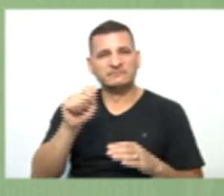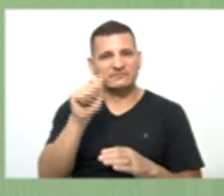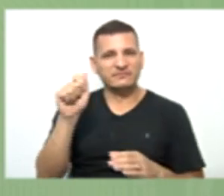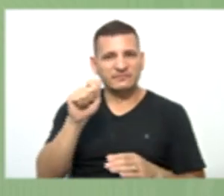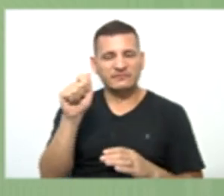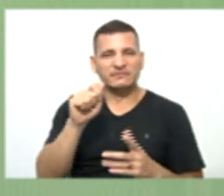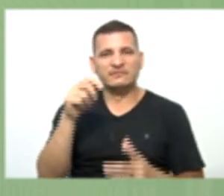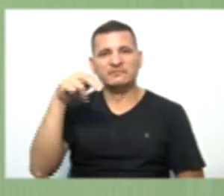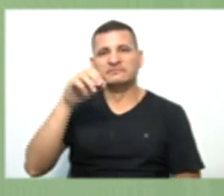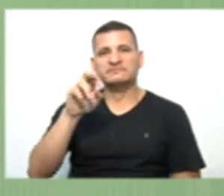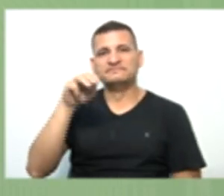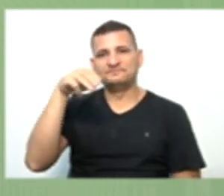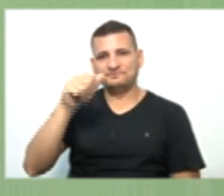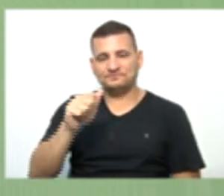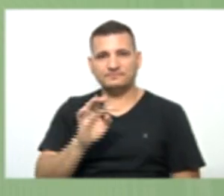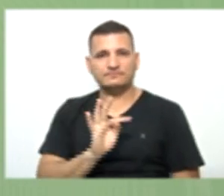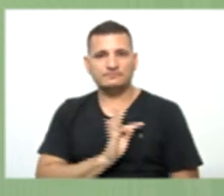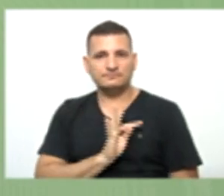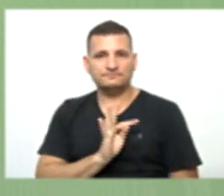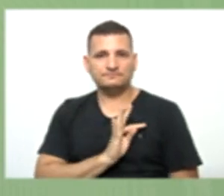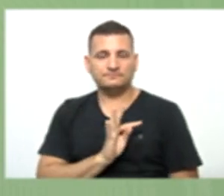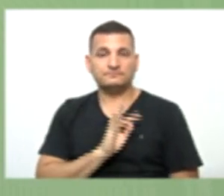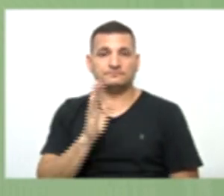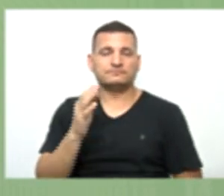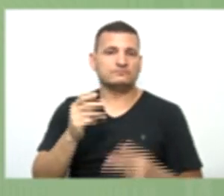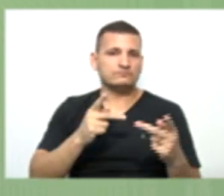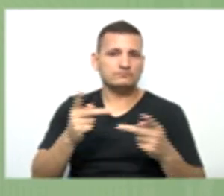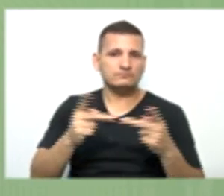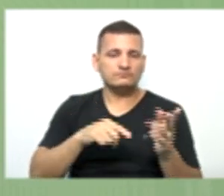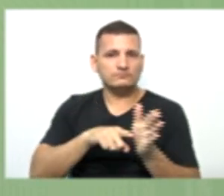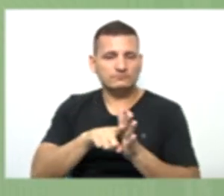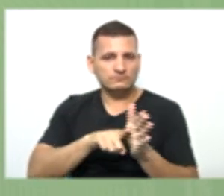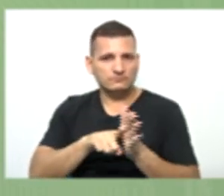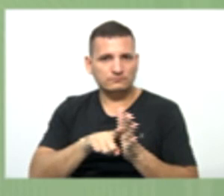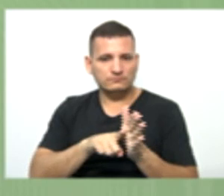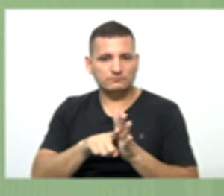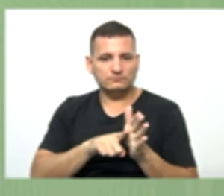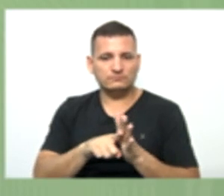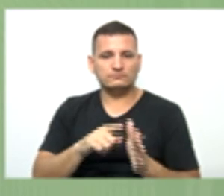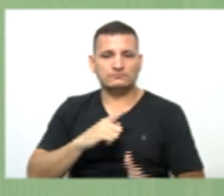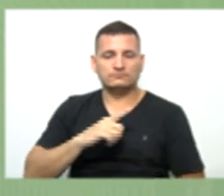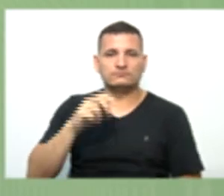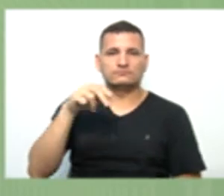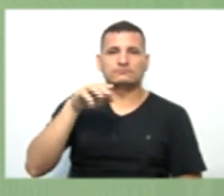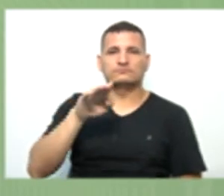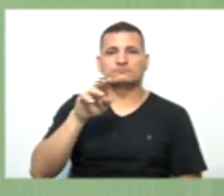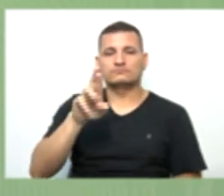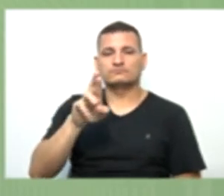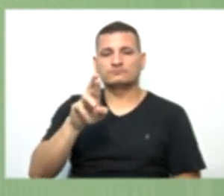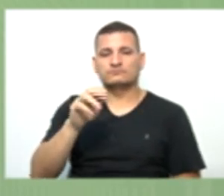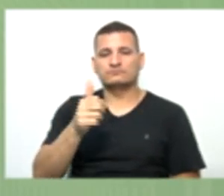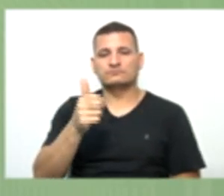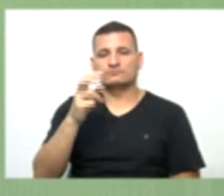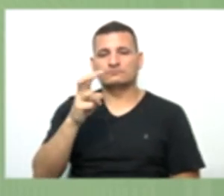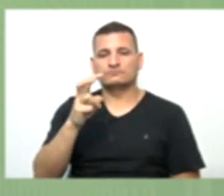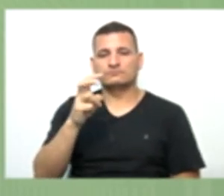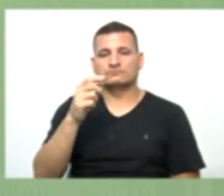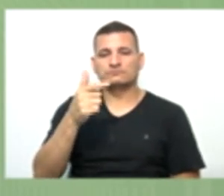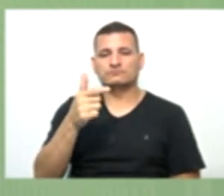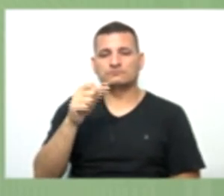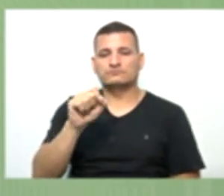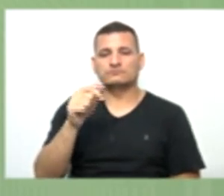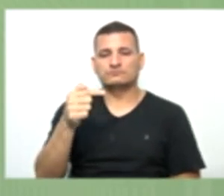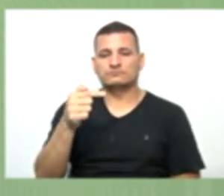Normas Técnicas. Então, para o projeto de pesquisa, eu tenho a NBR 15287 de